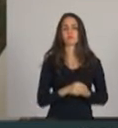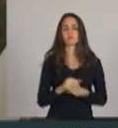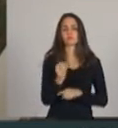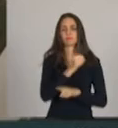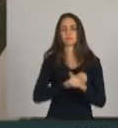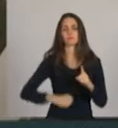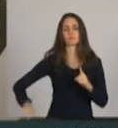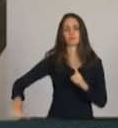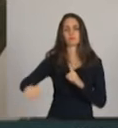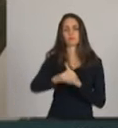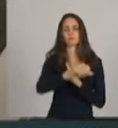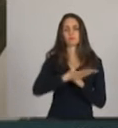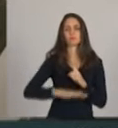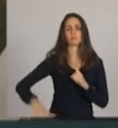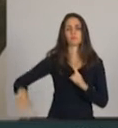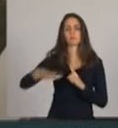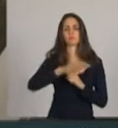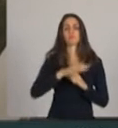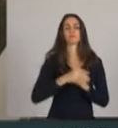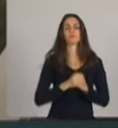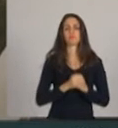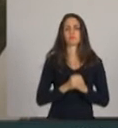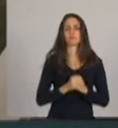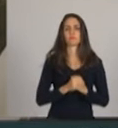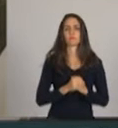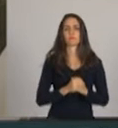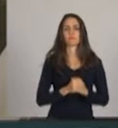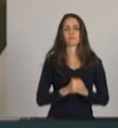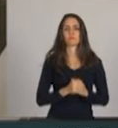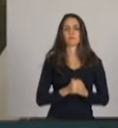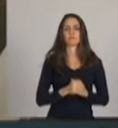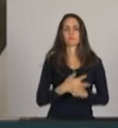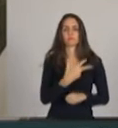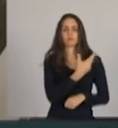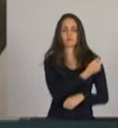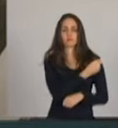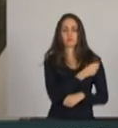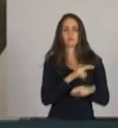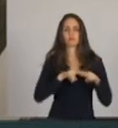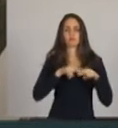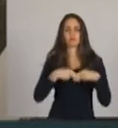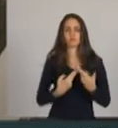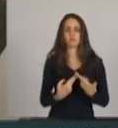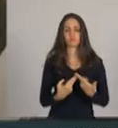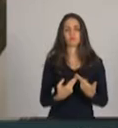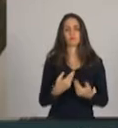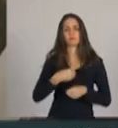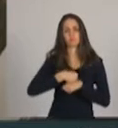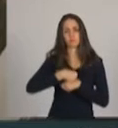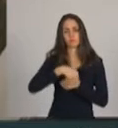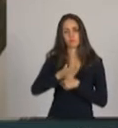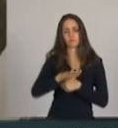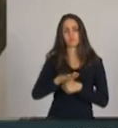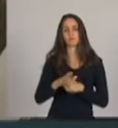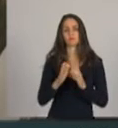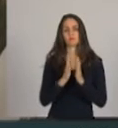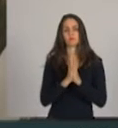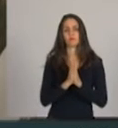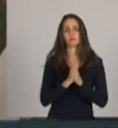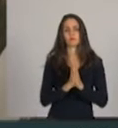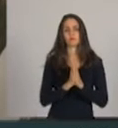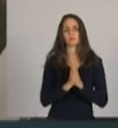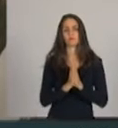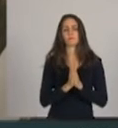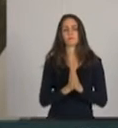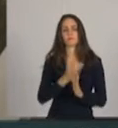sociedade na campanha de vacinação. Por isso, fica aqui este apelo